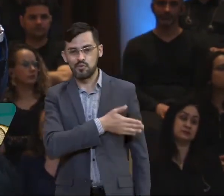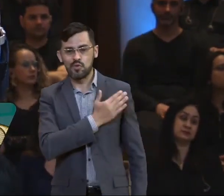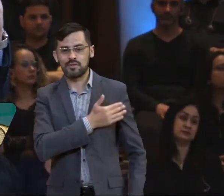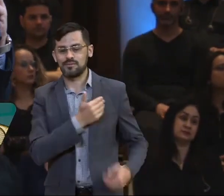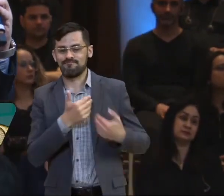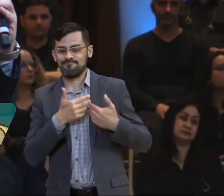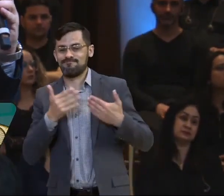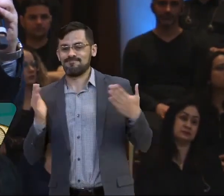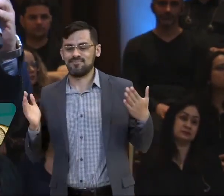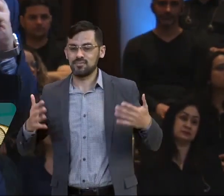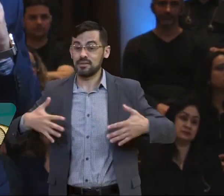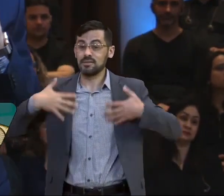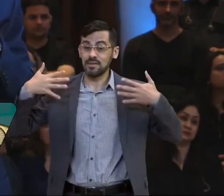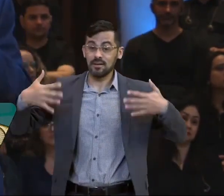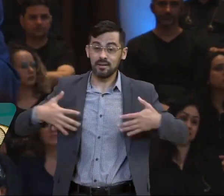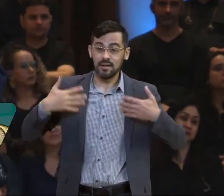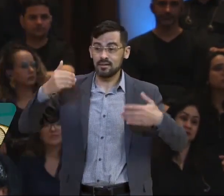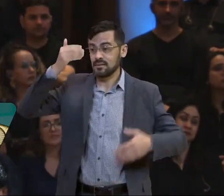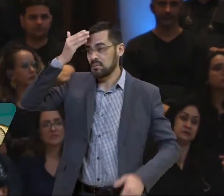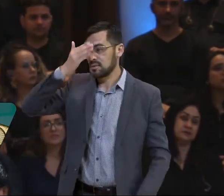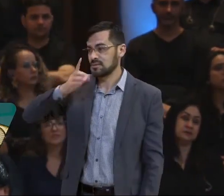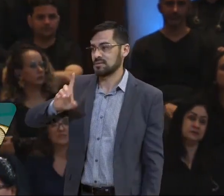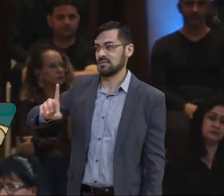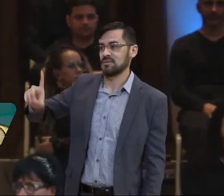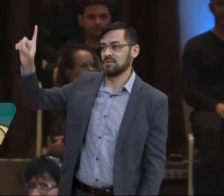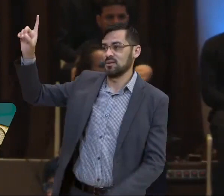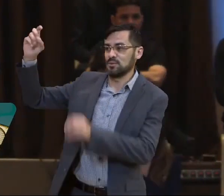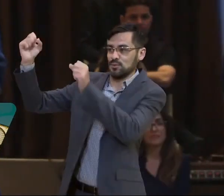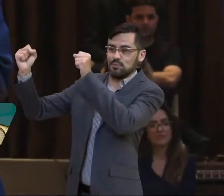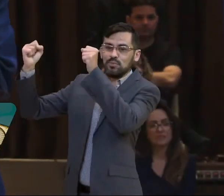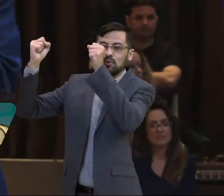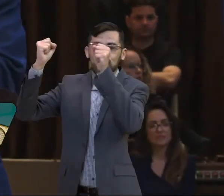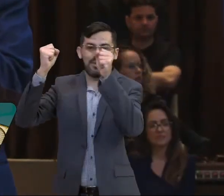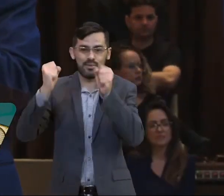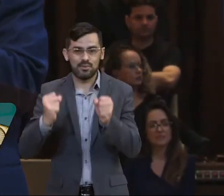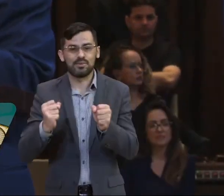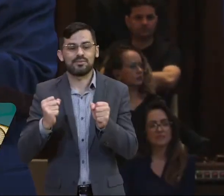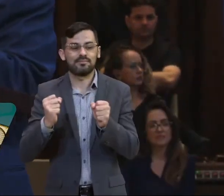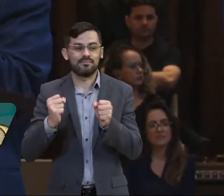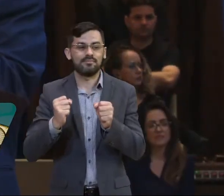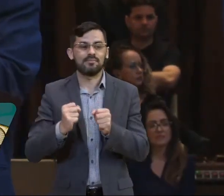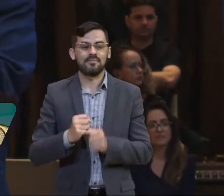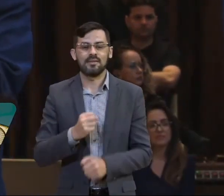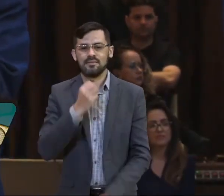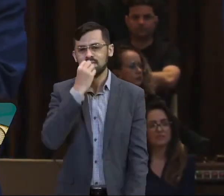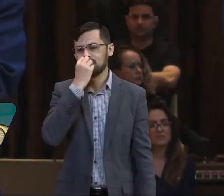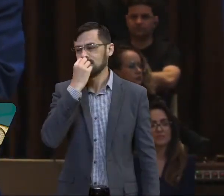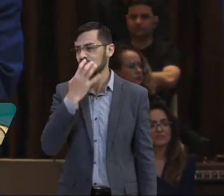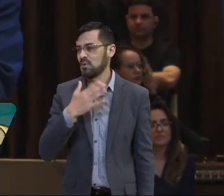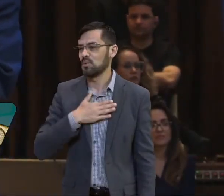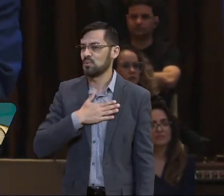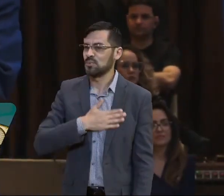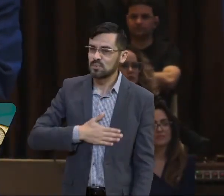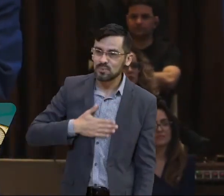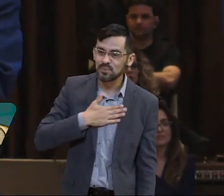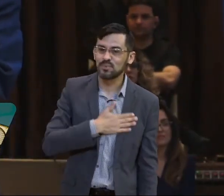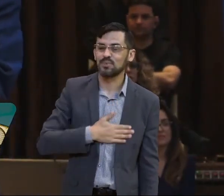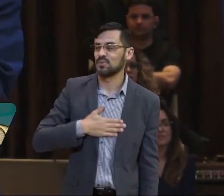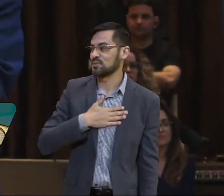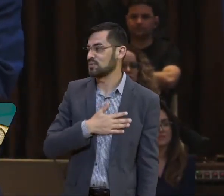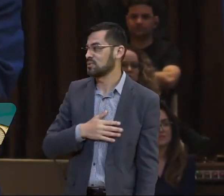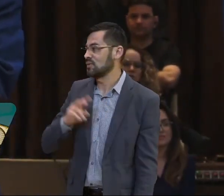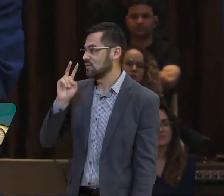coração que se alegra na presença do Todo-Poderoso Senhor. Que bom, que gostoso que você está